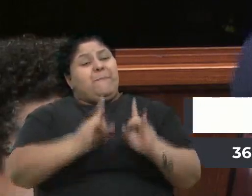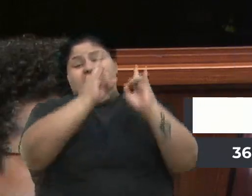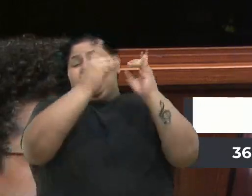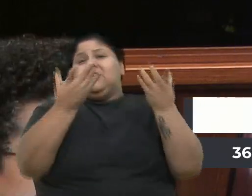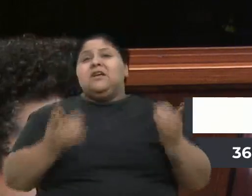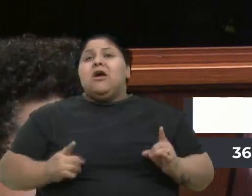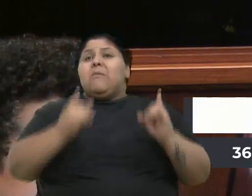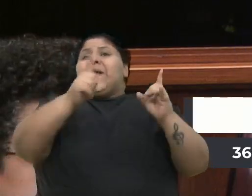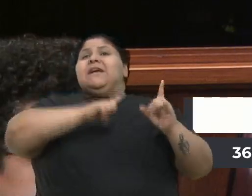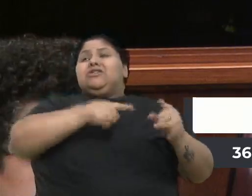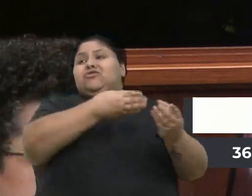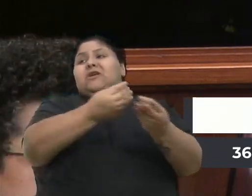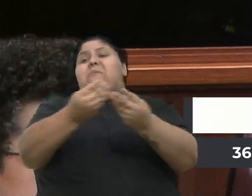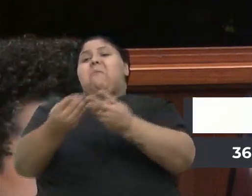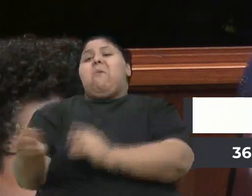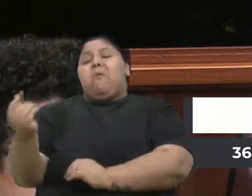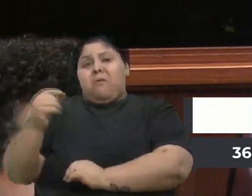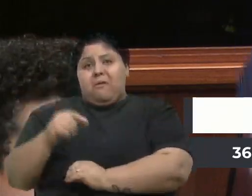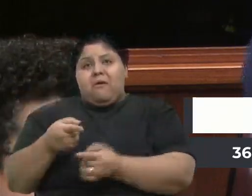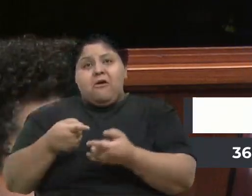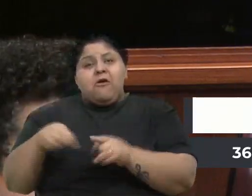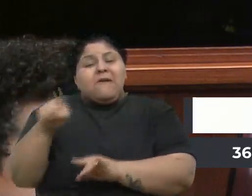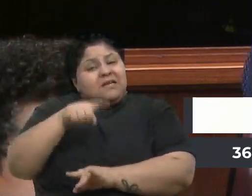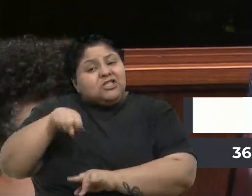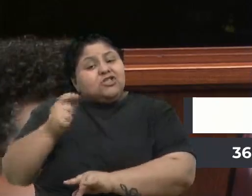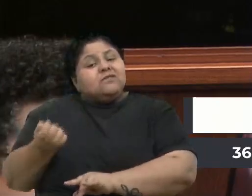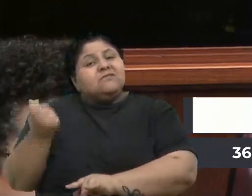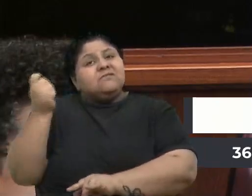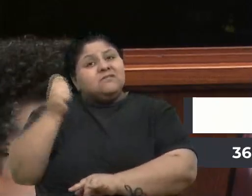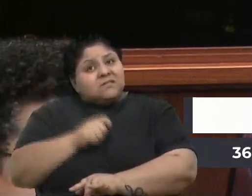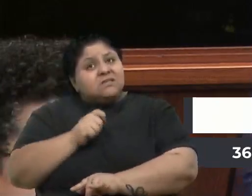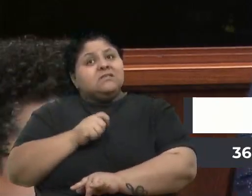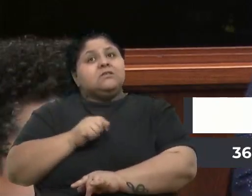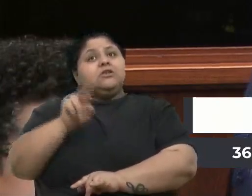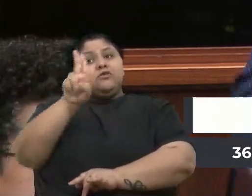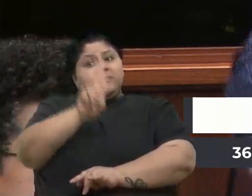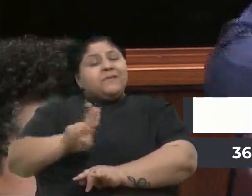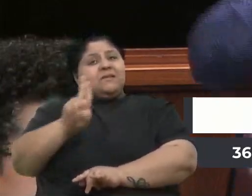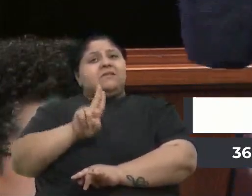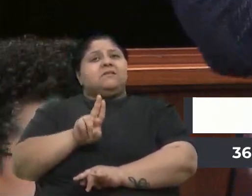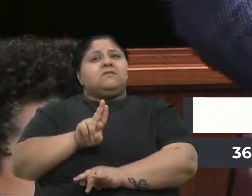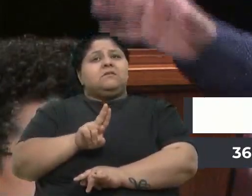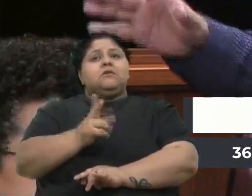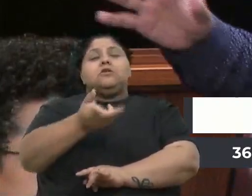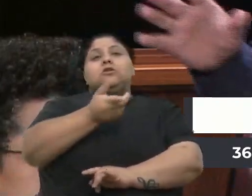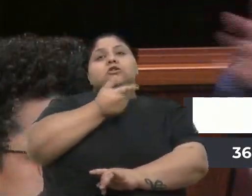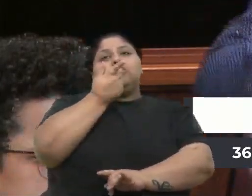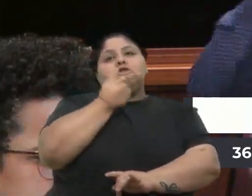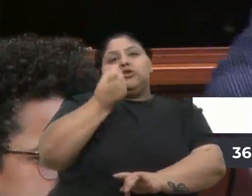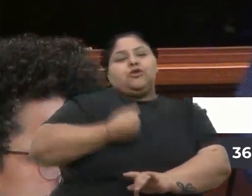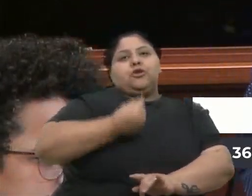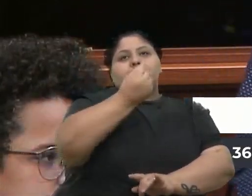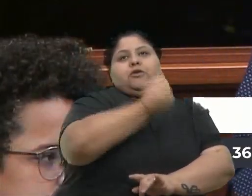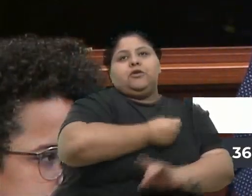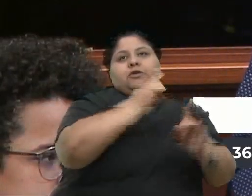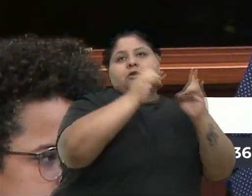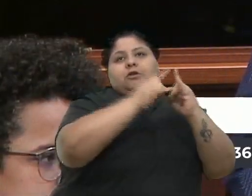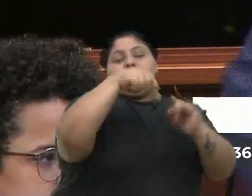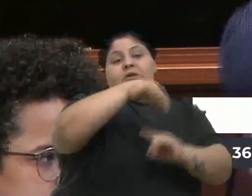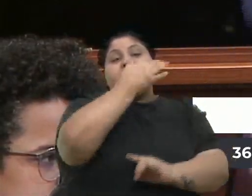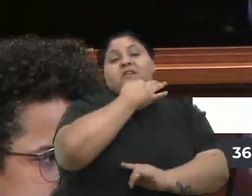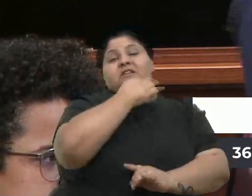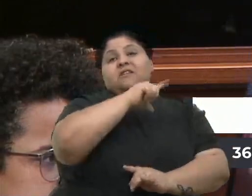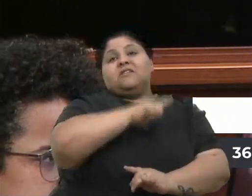Prédio tem bastante, mas nós precisamos de uma universidade. Se falou no número de instituições que Caxias